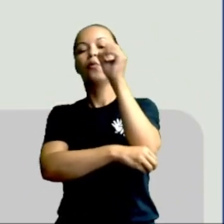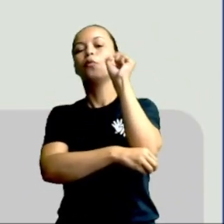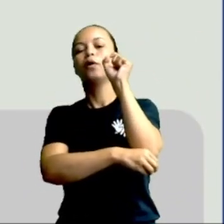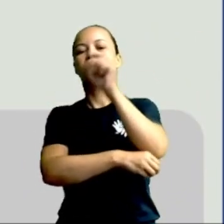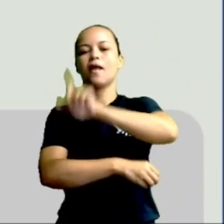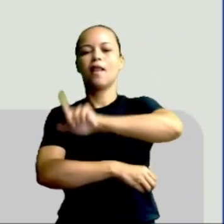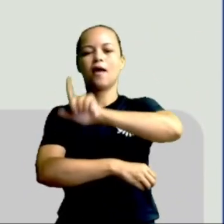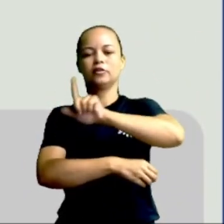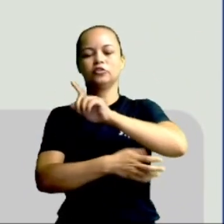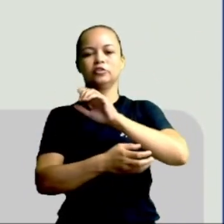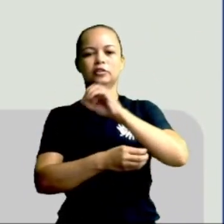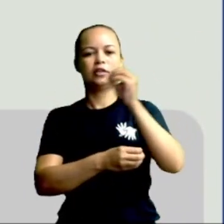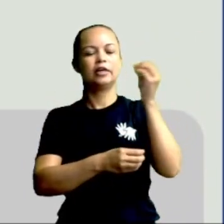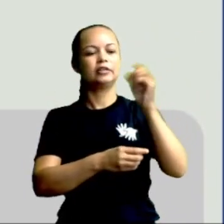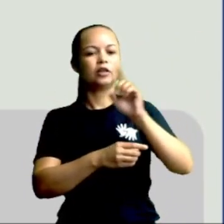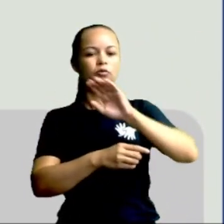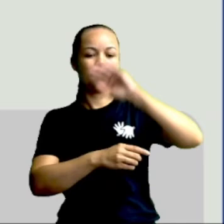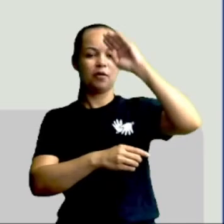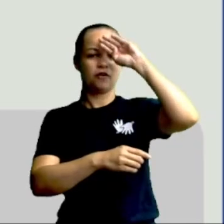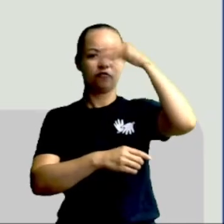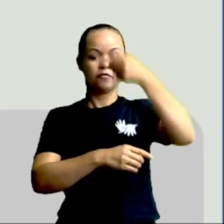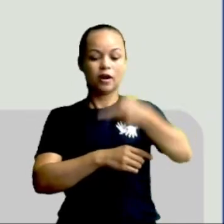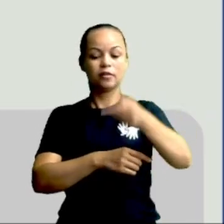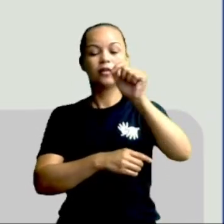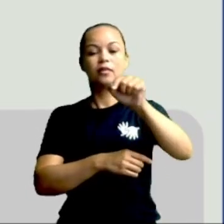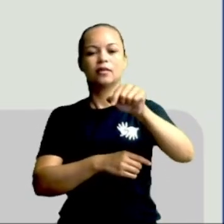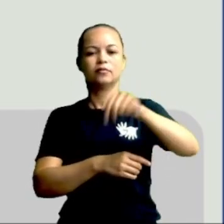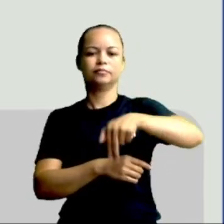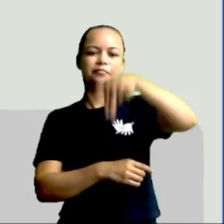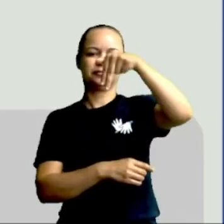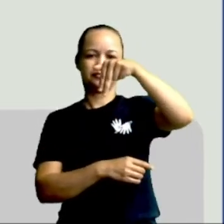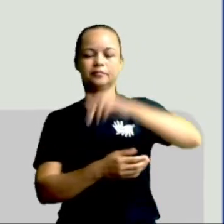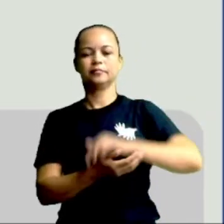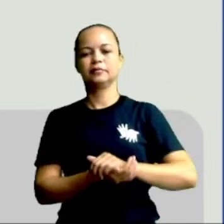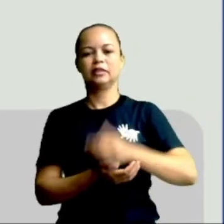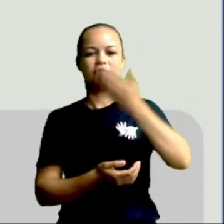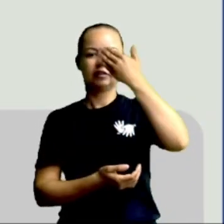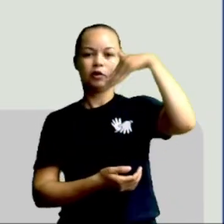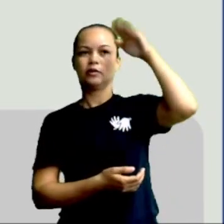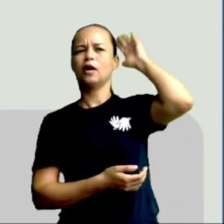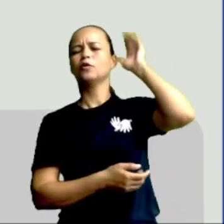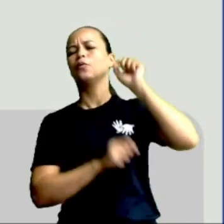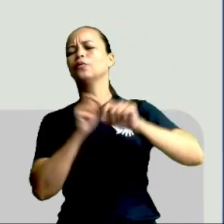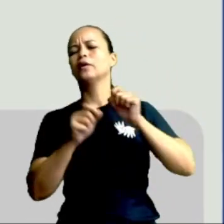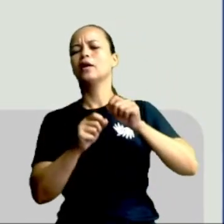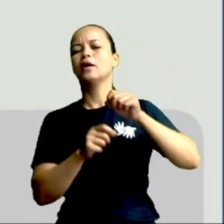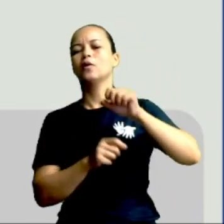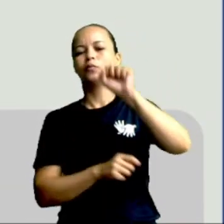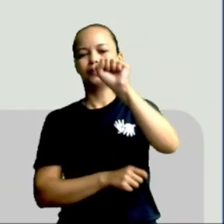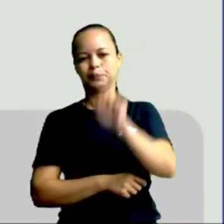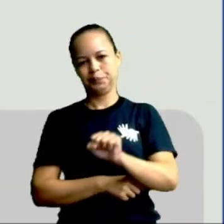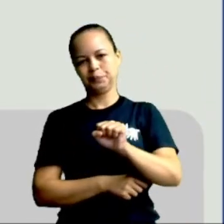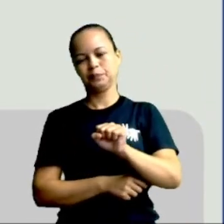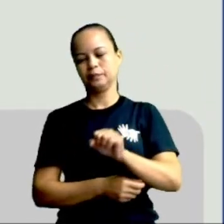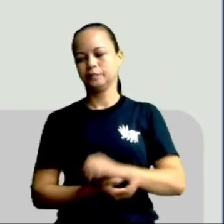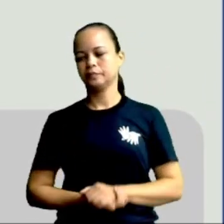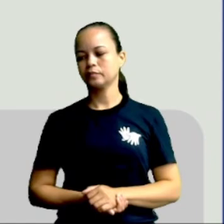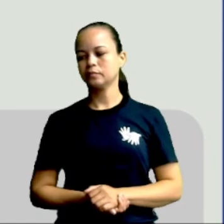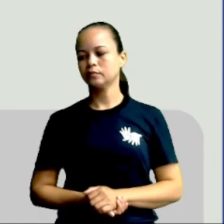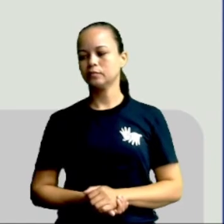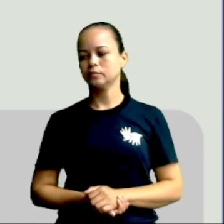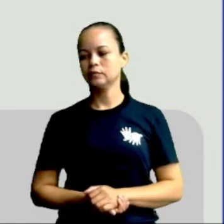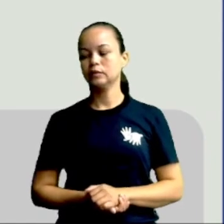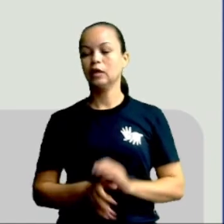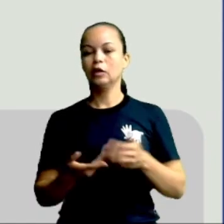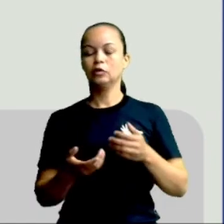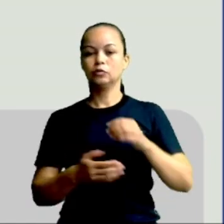o quê? O norte. Não é isso? Atrás de mim vai ter o quê? O sul. Do lado